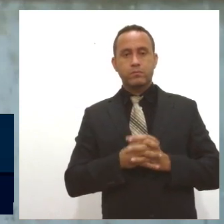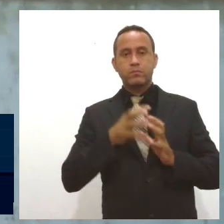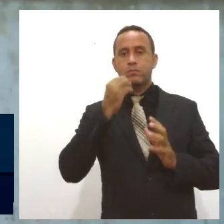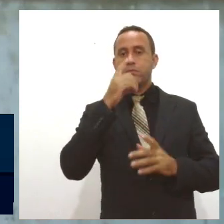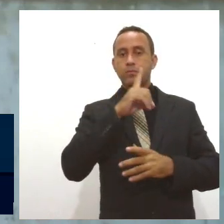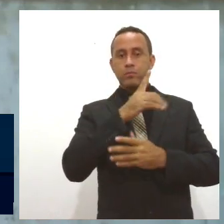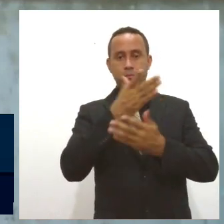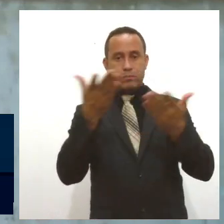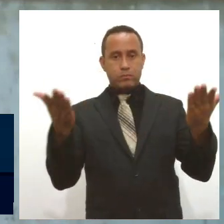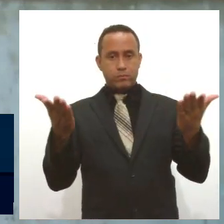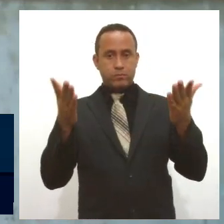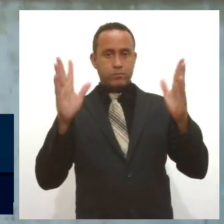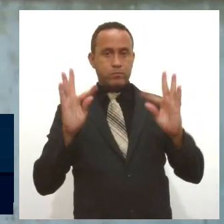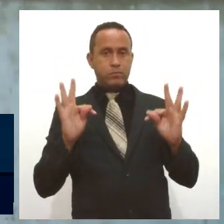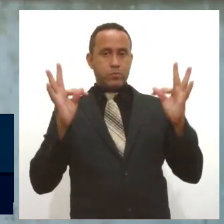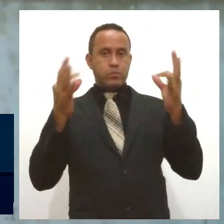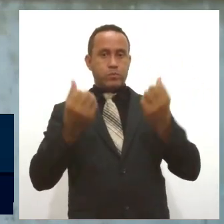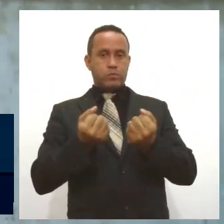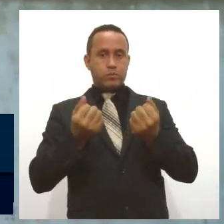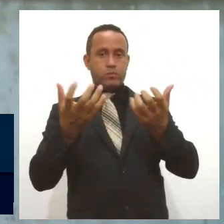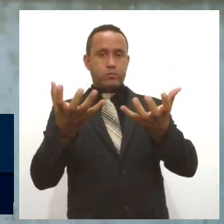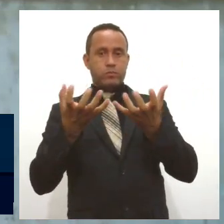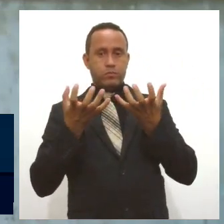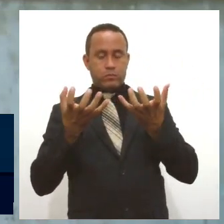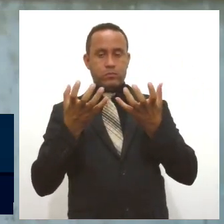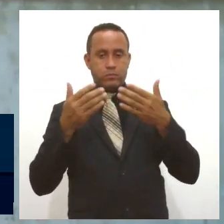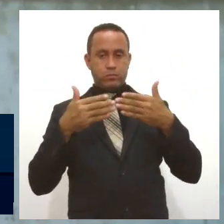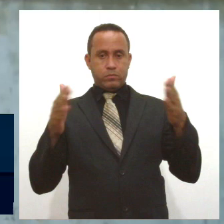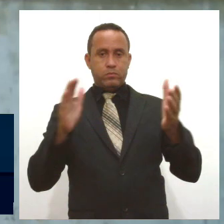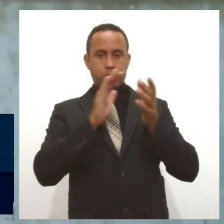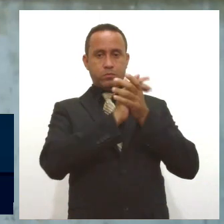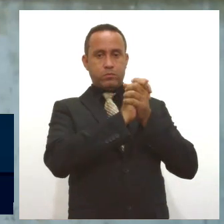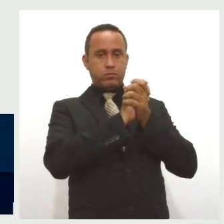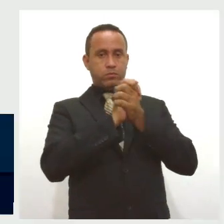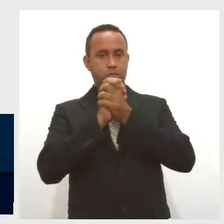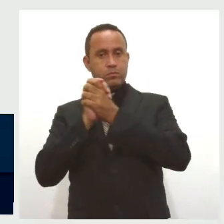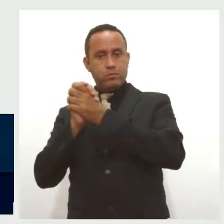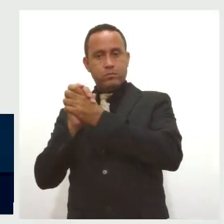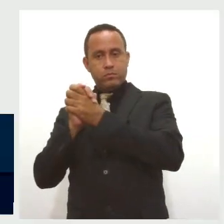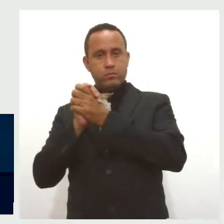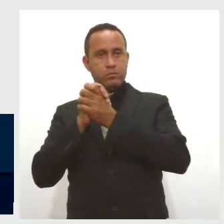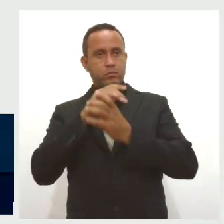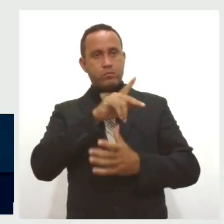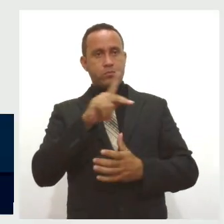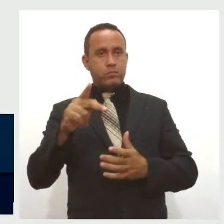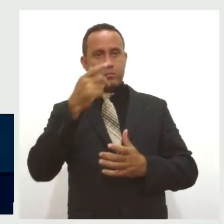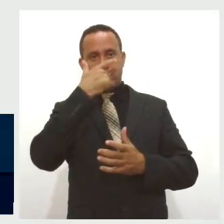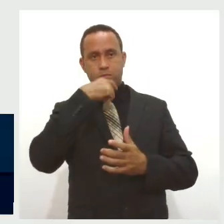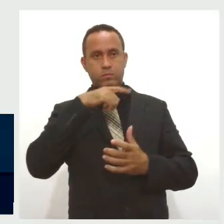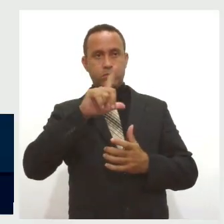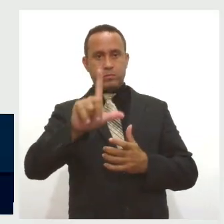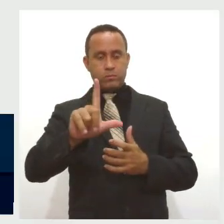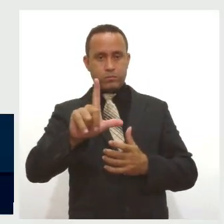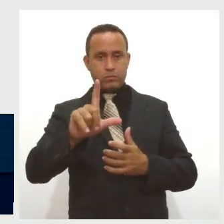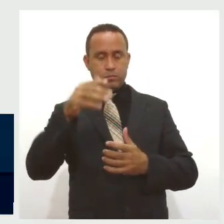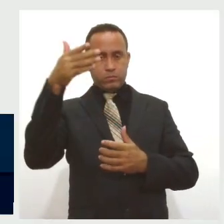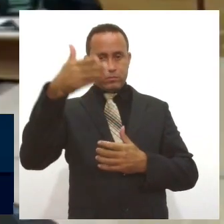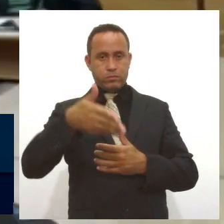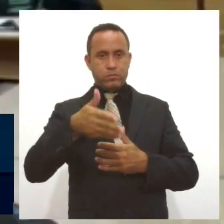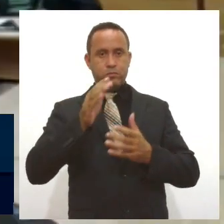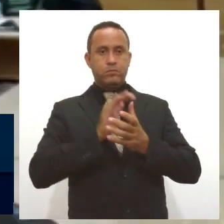Bom dia a todos e a todas. Eu quero inicialmente cumprimentar o deputado Luciano Bispo, presidente dessa Igreja